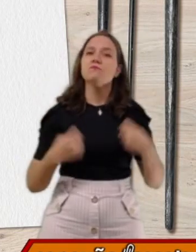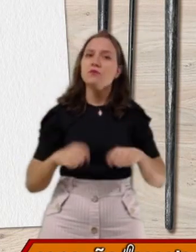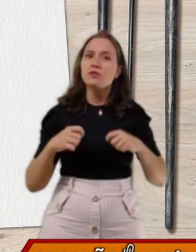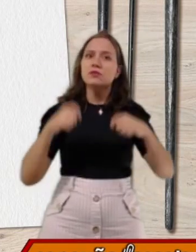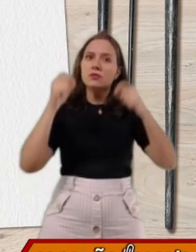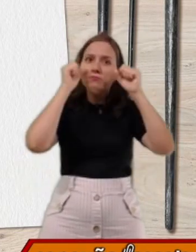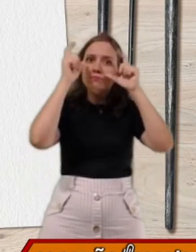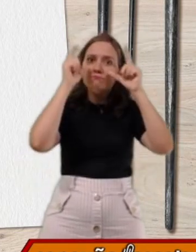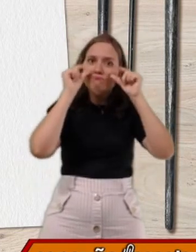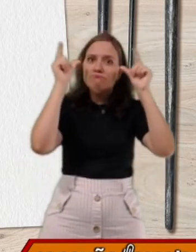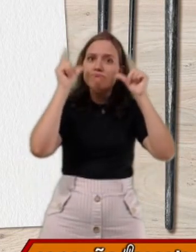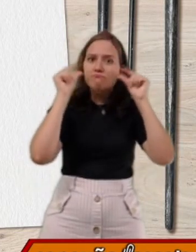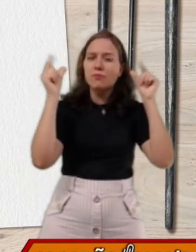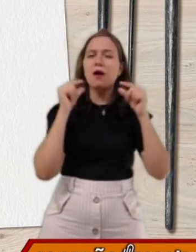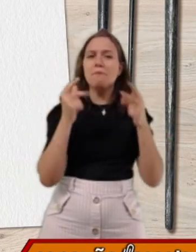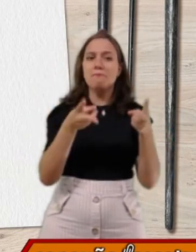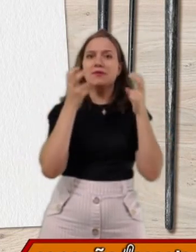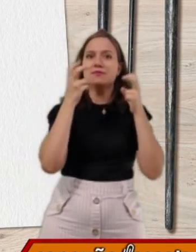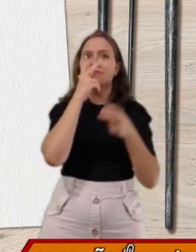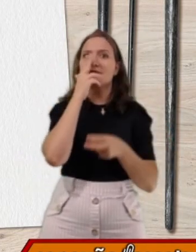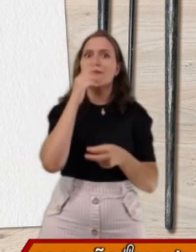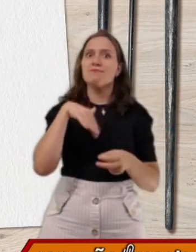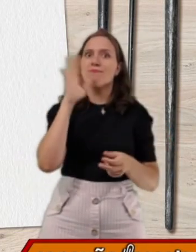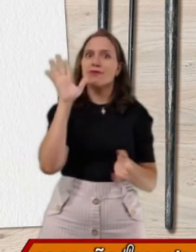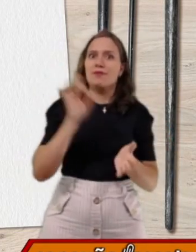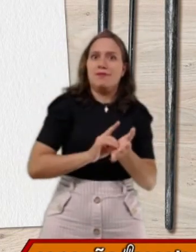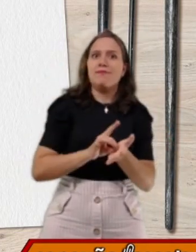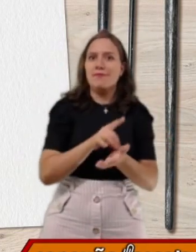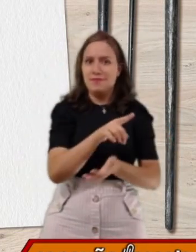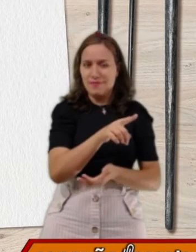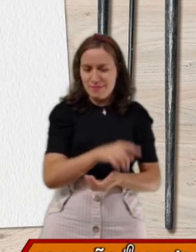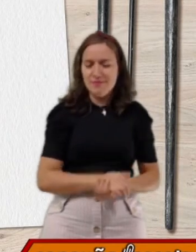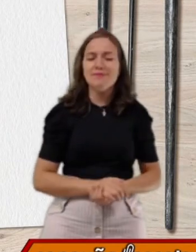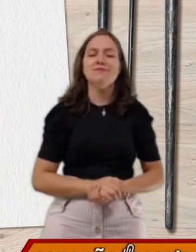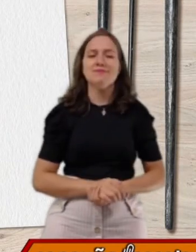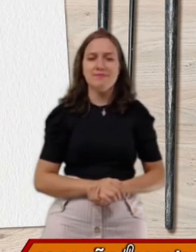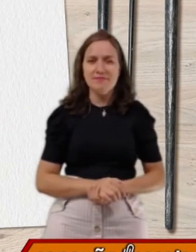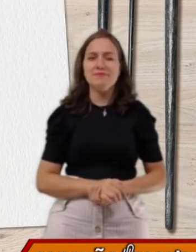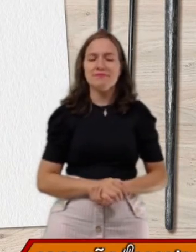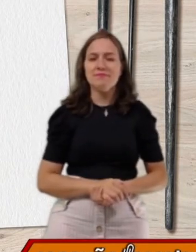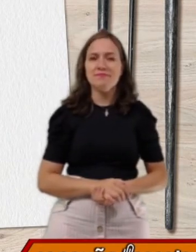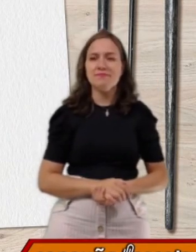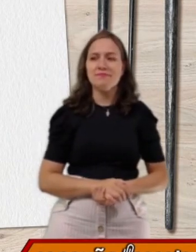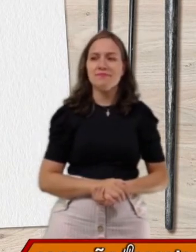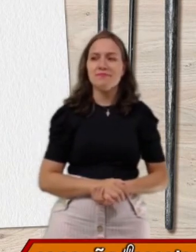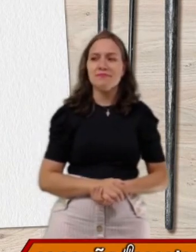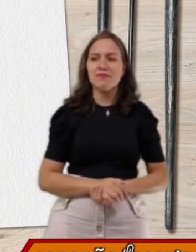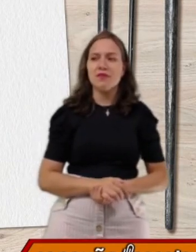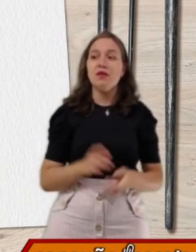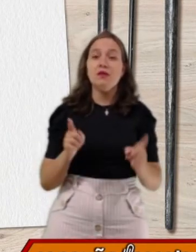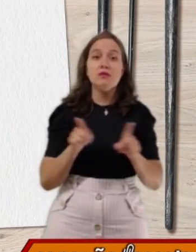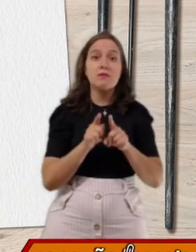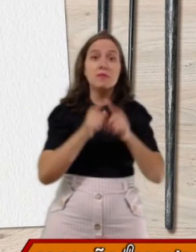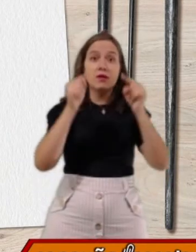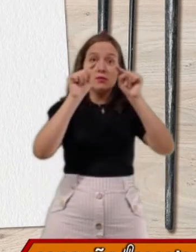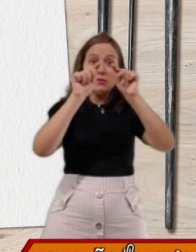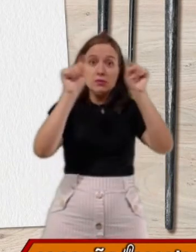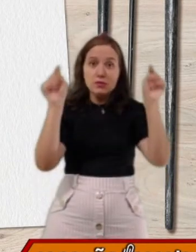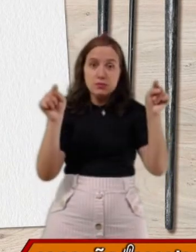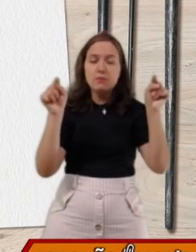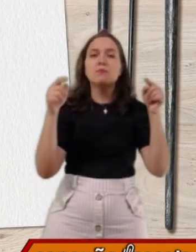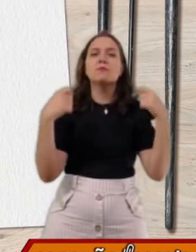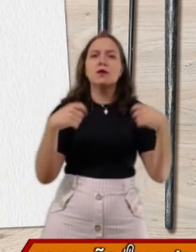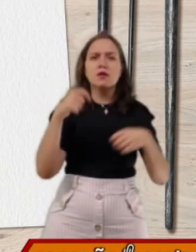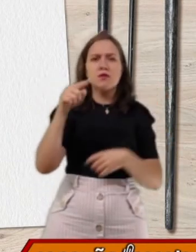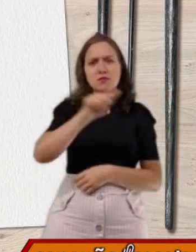mim final gente maior menor para passar a realidade Ok esse trânsito aqui de cima da uma Engraçadinha nele